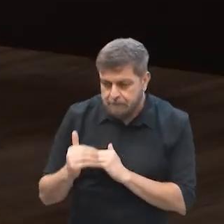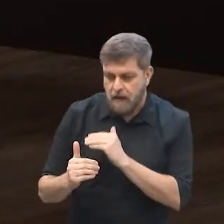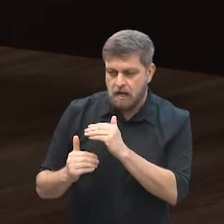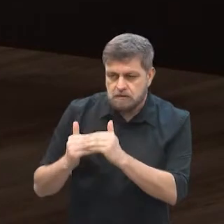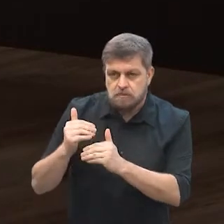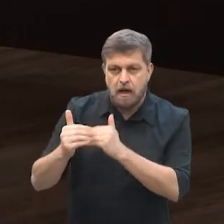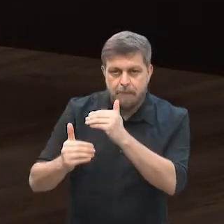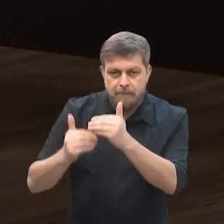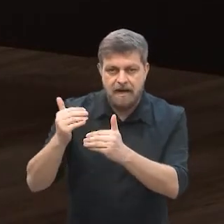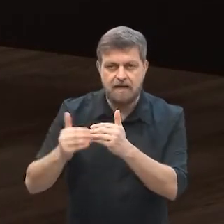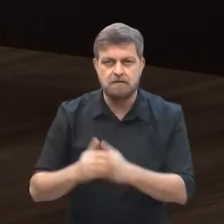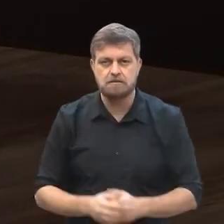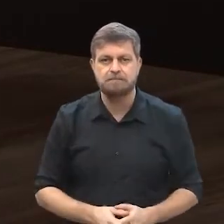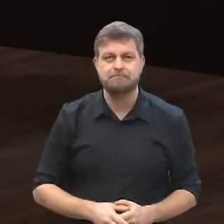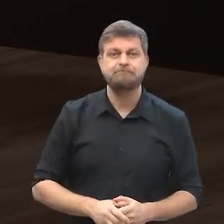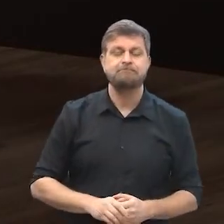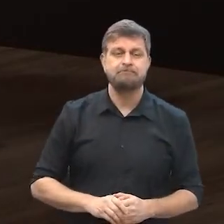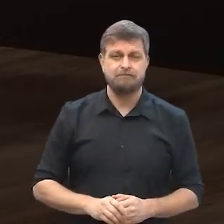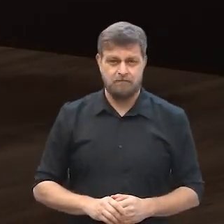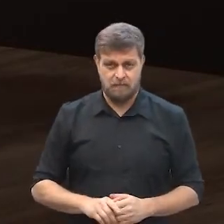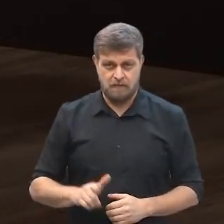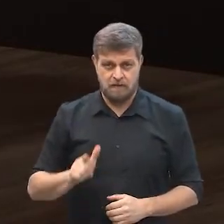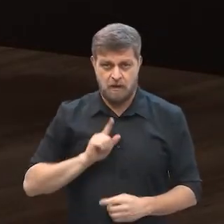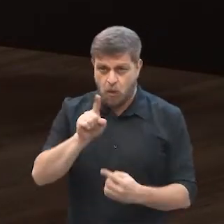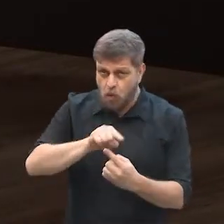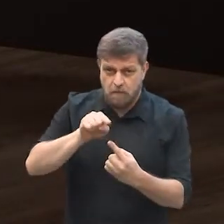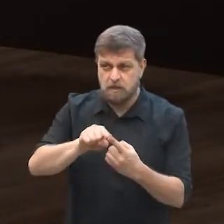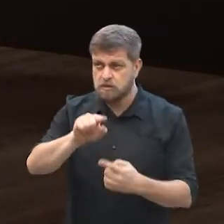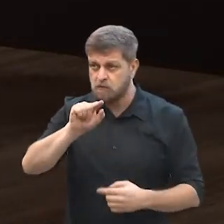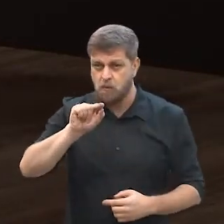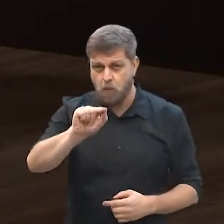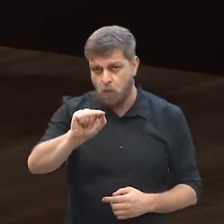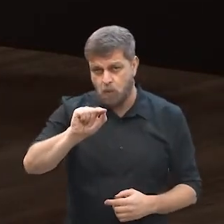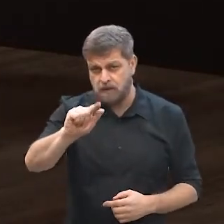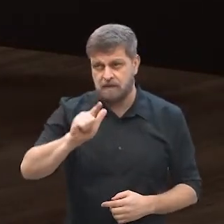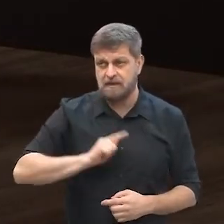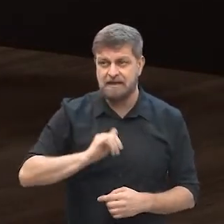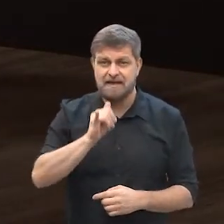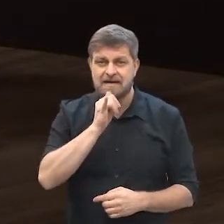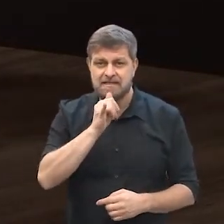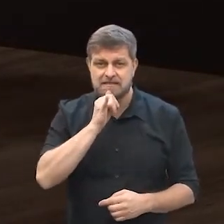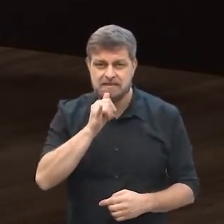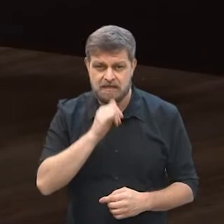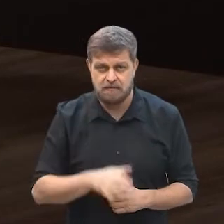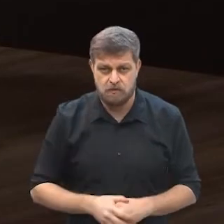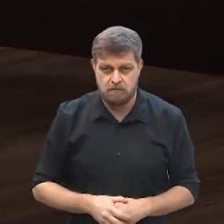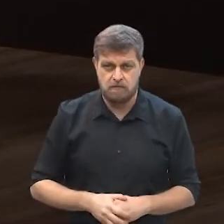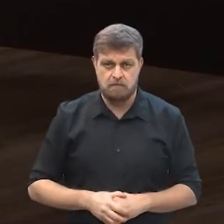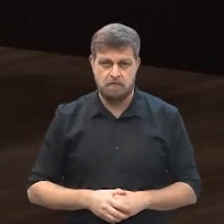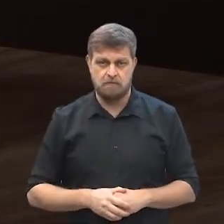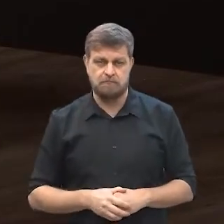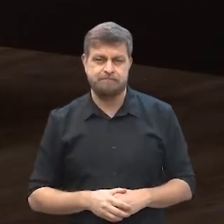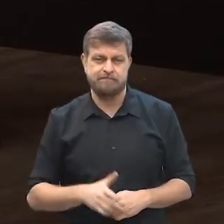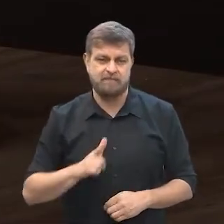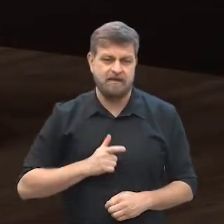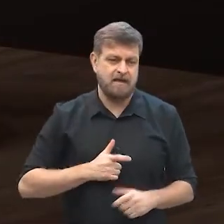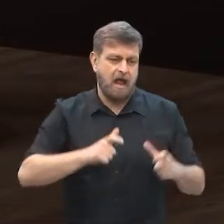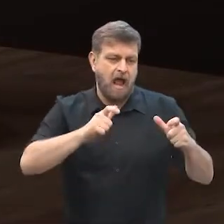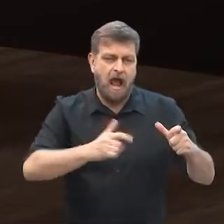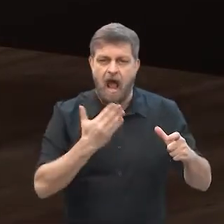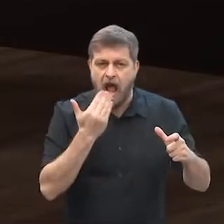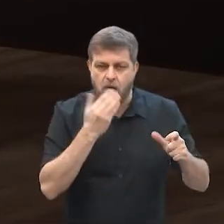passo, esses fatores, eles servem tanto para, por exemplo, quem vai abrir uma simples